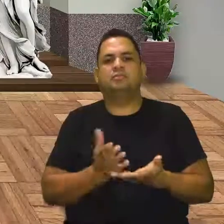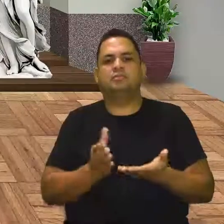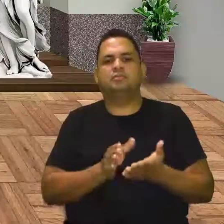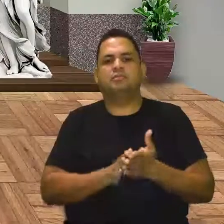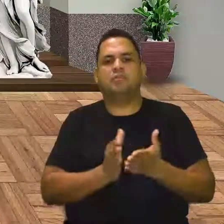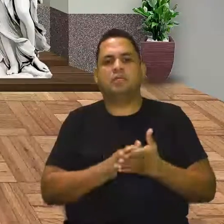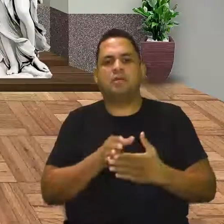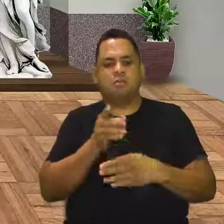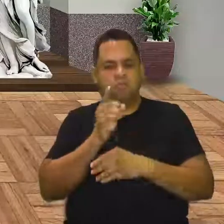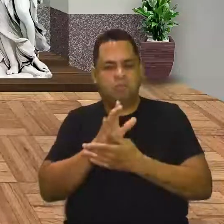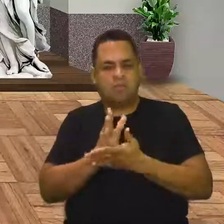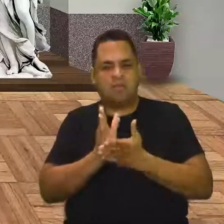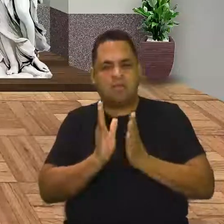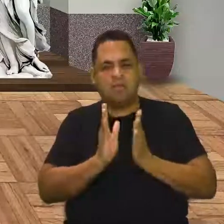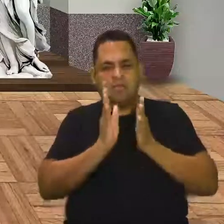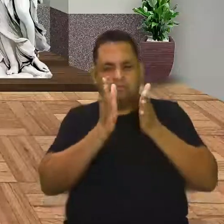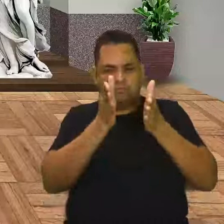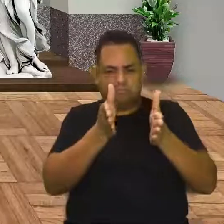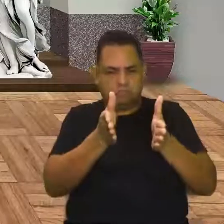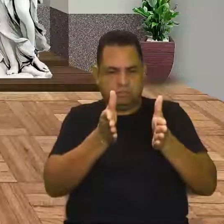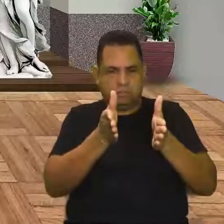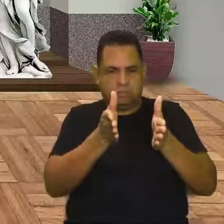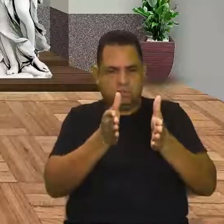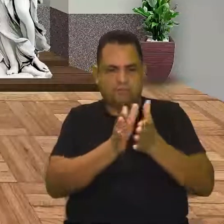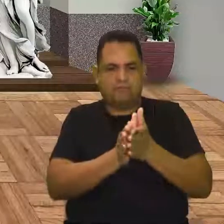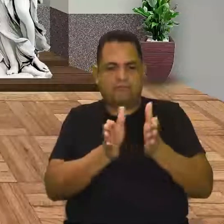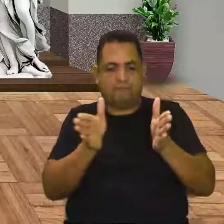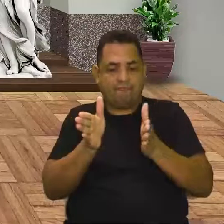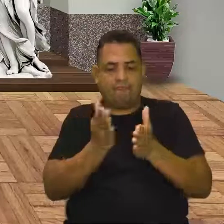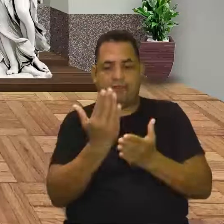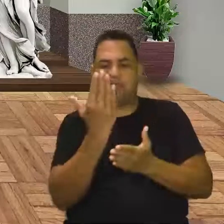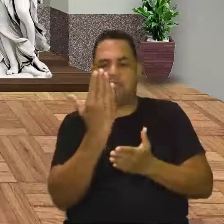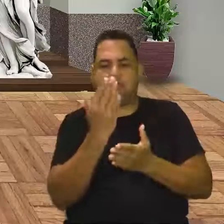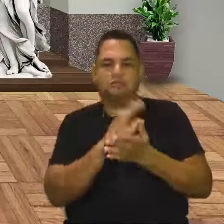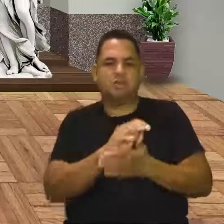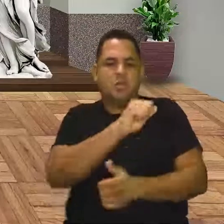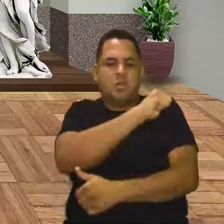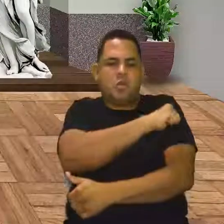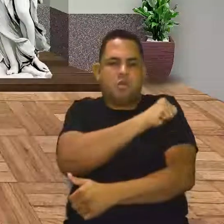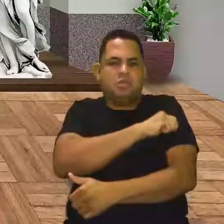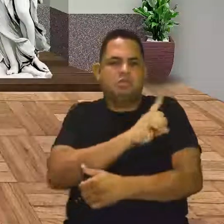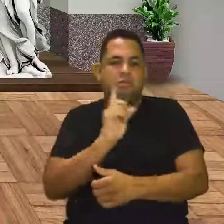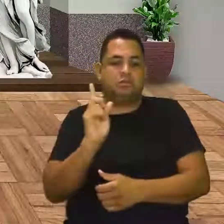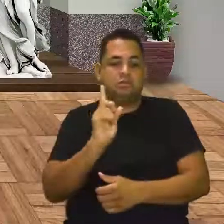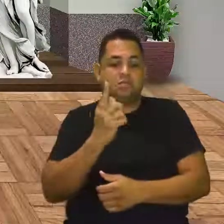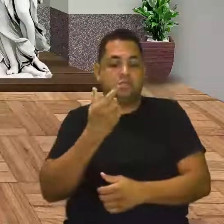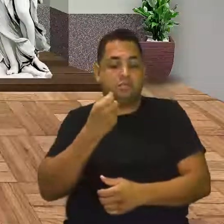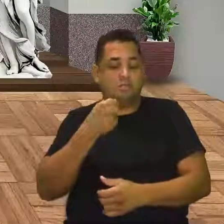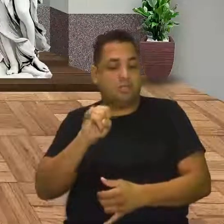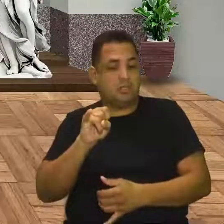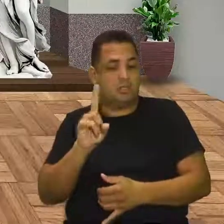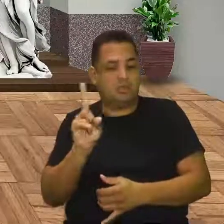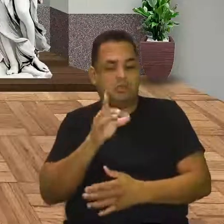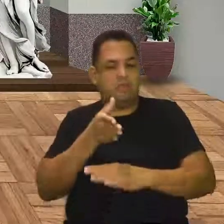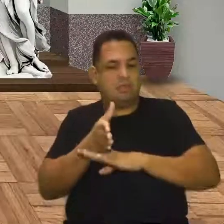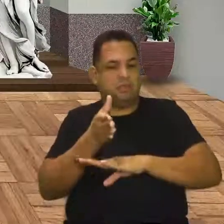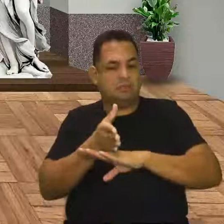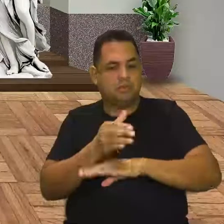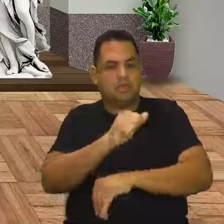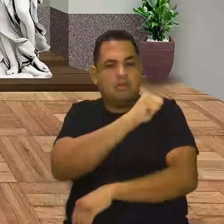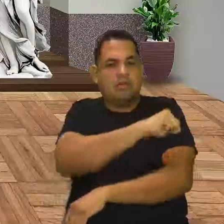colocaram seus canhões de frente para o Rio de Janeiro. E eles ameaçavam, olha, se nós não participarmos do governo, nós